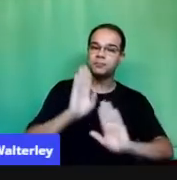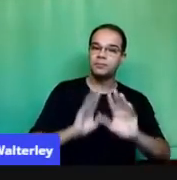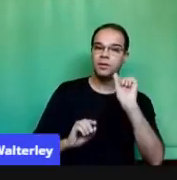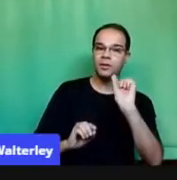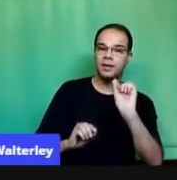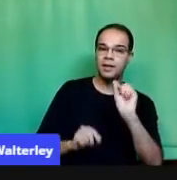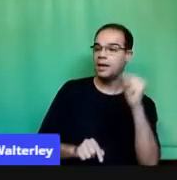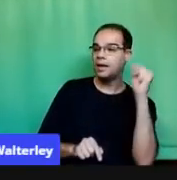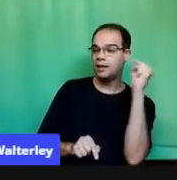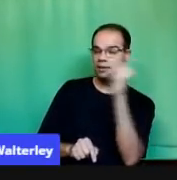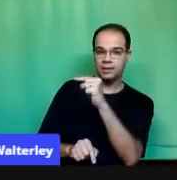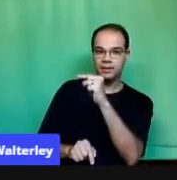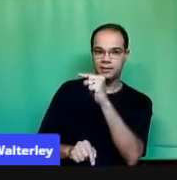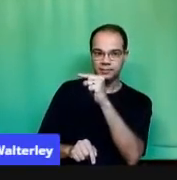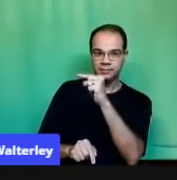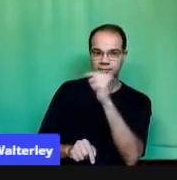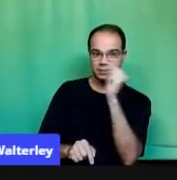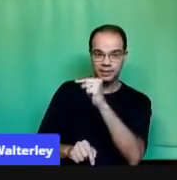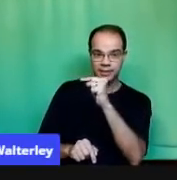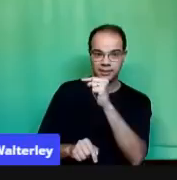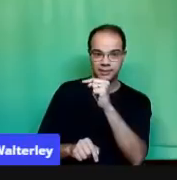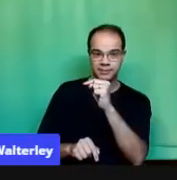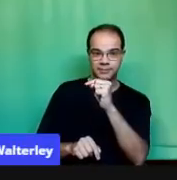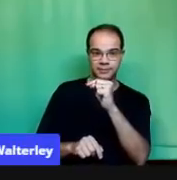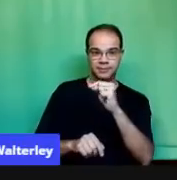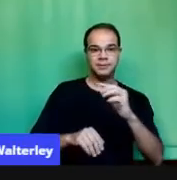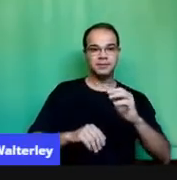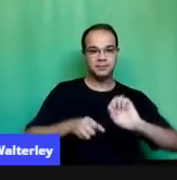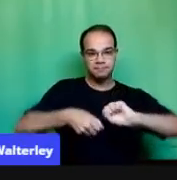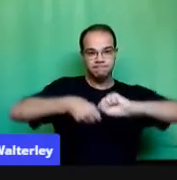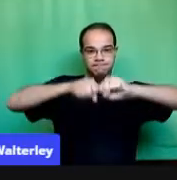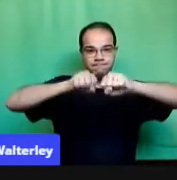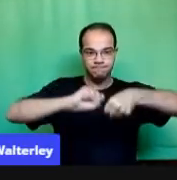que não é um profissional formado para